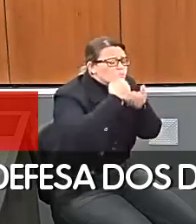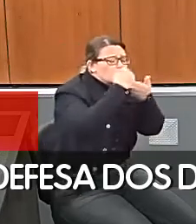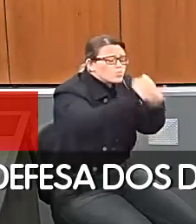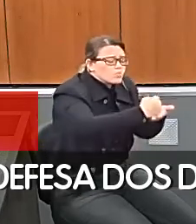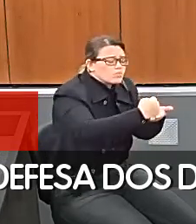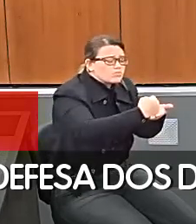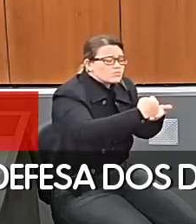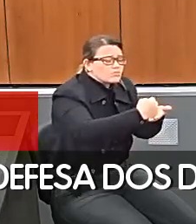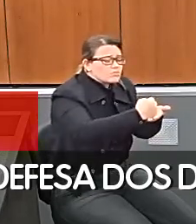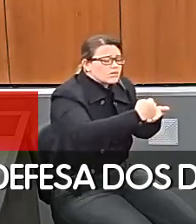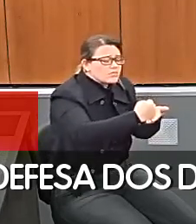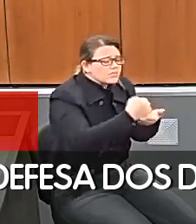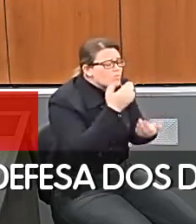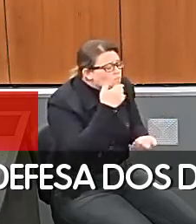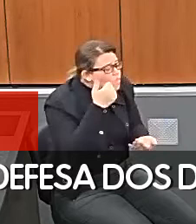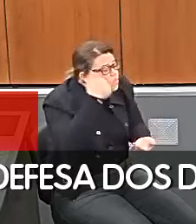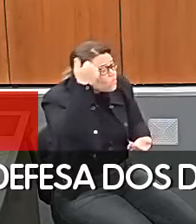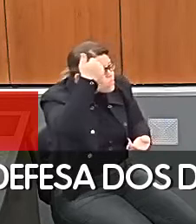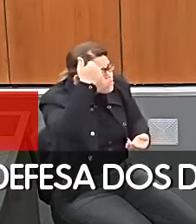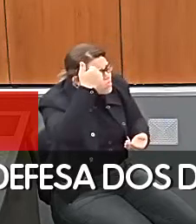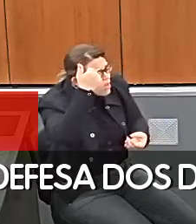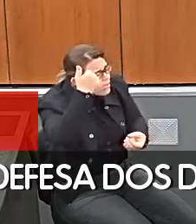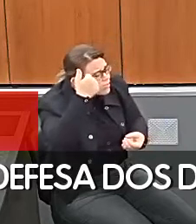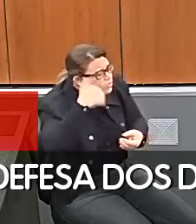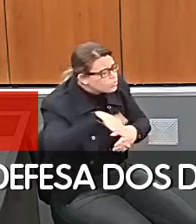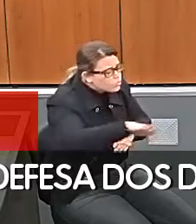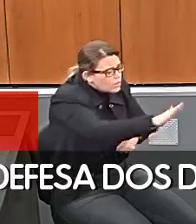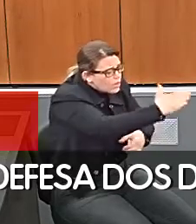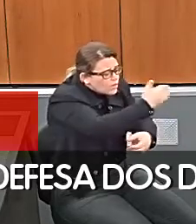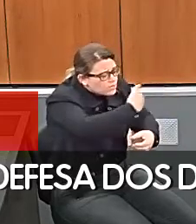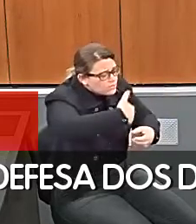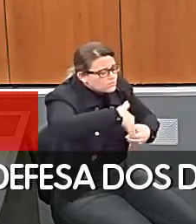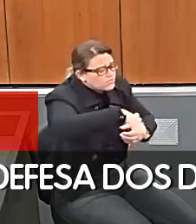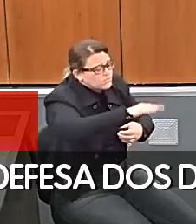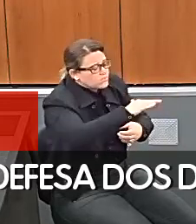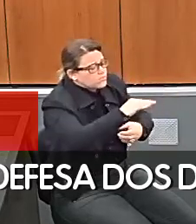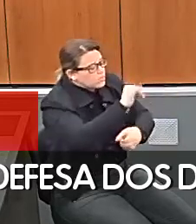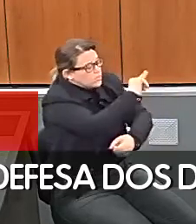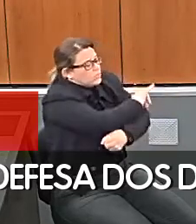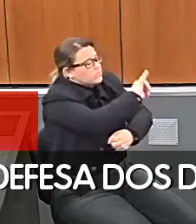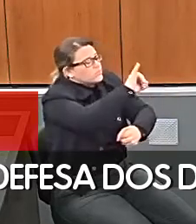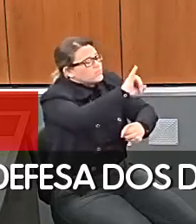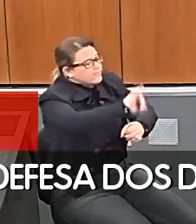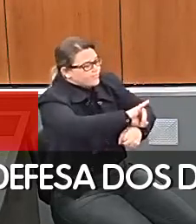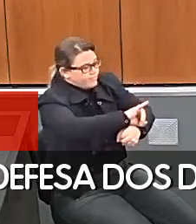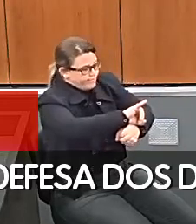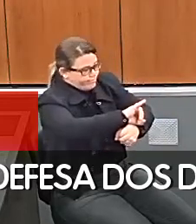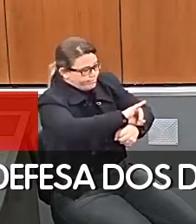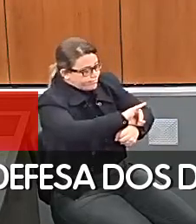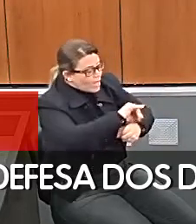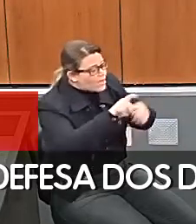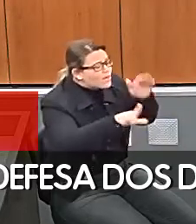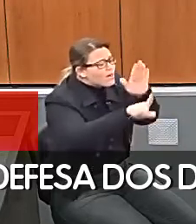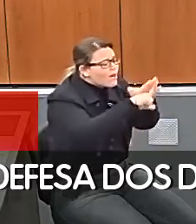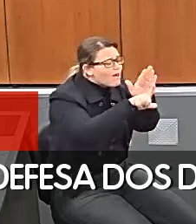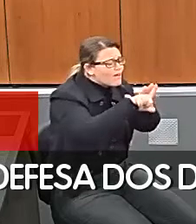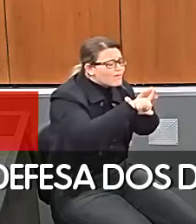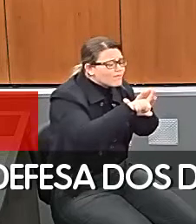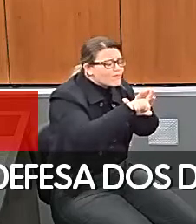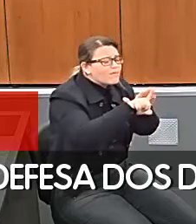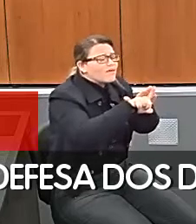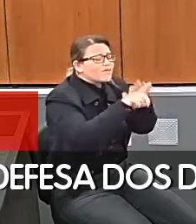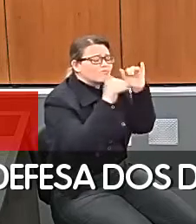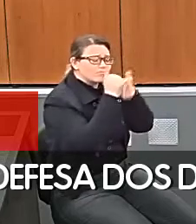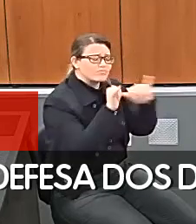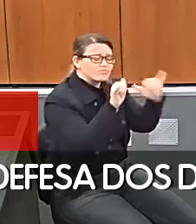o melhor seminário da região, que eles se apresentem. Porque a lei já fala todas as possibilidades. Então, naquilo que